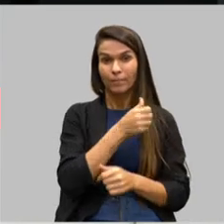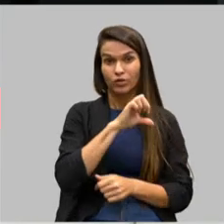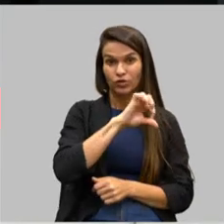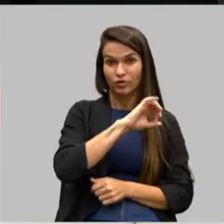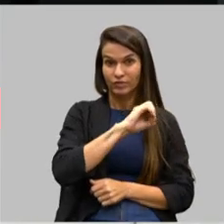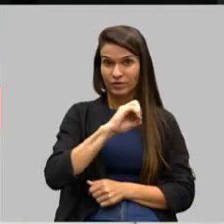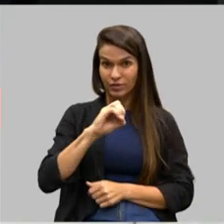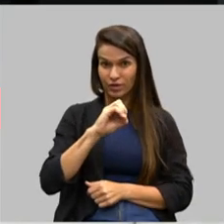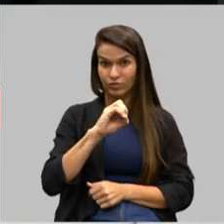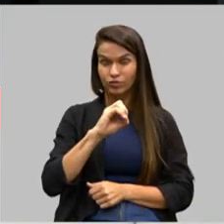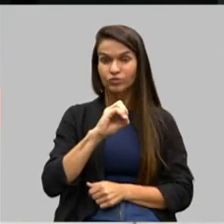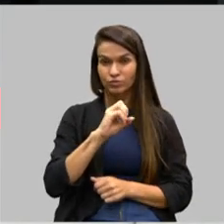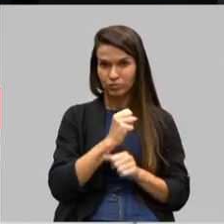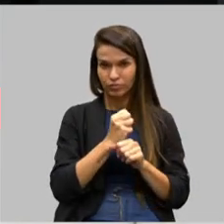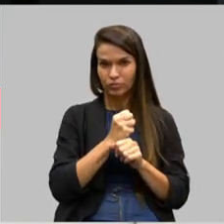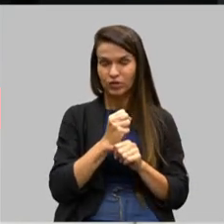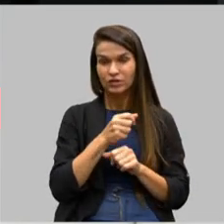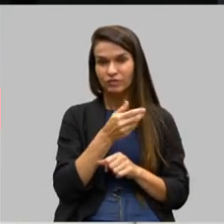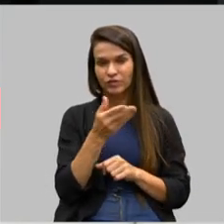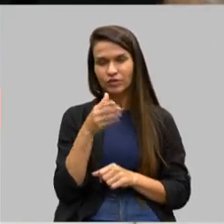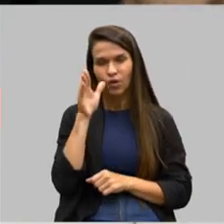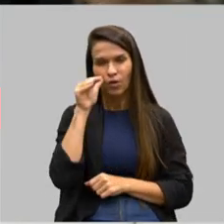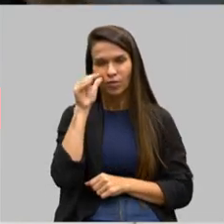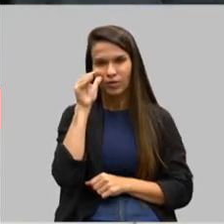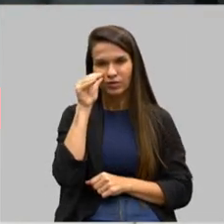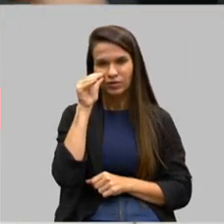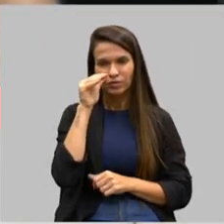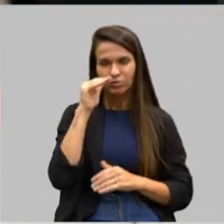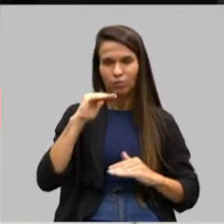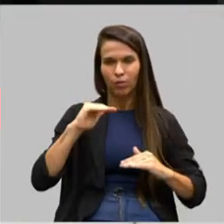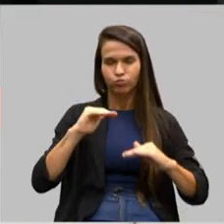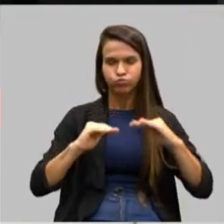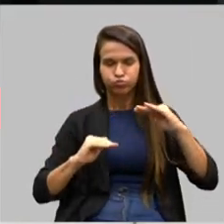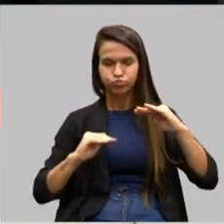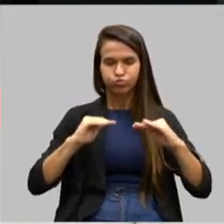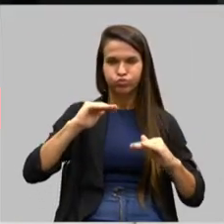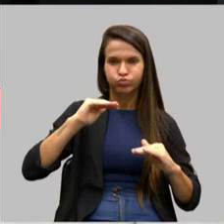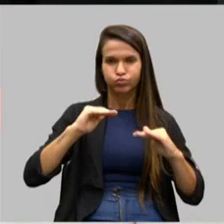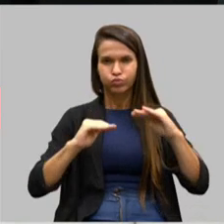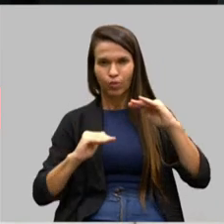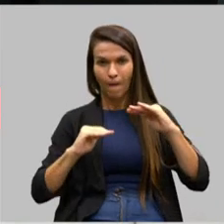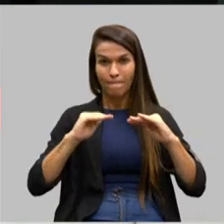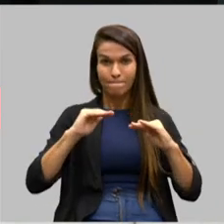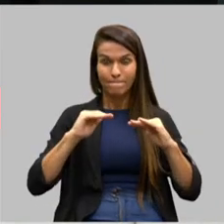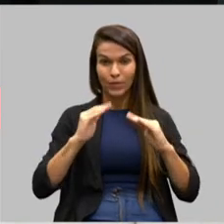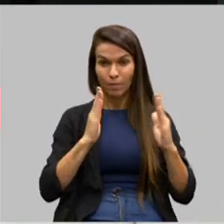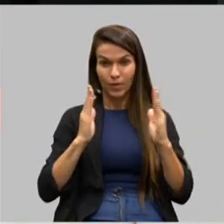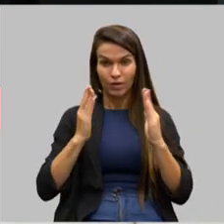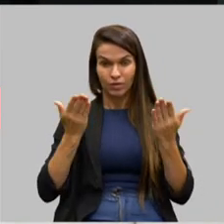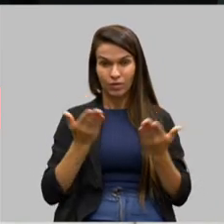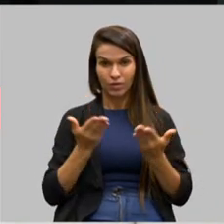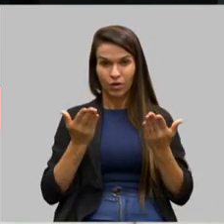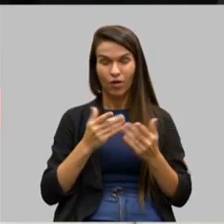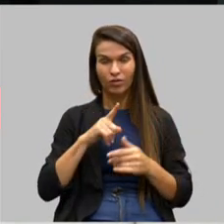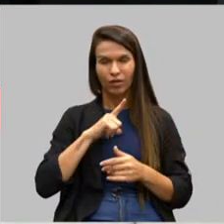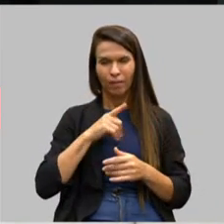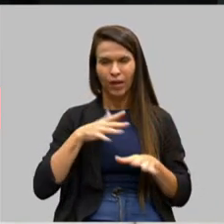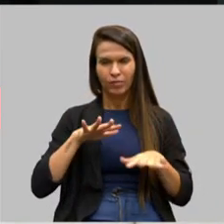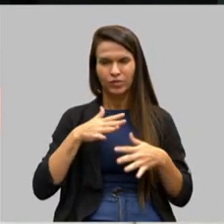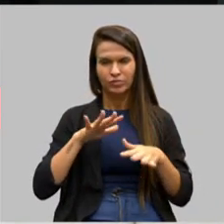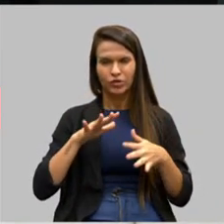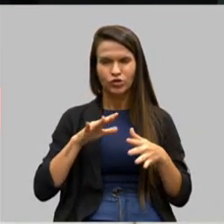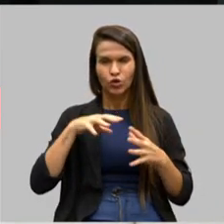vocês forem observar as medidas e as médias para o período atual, nós estamos com uma média global